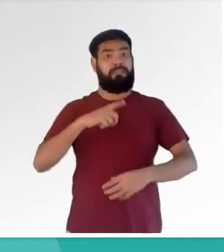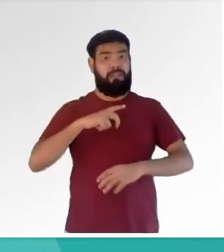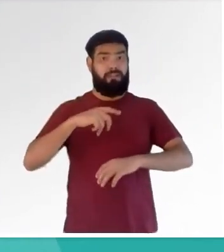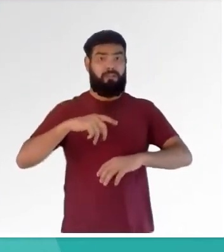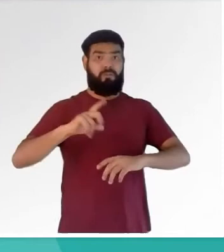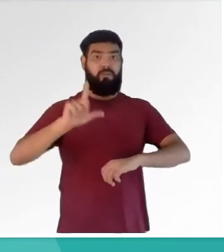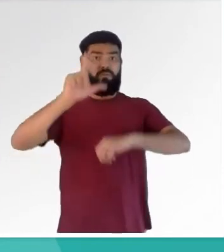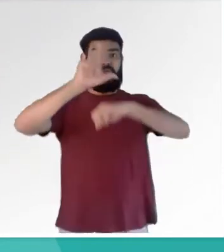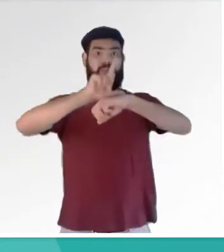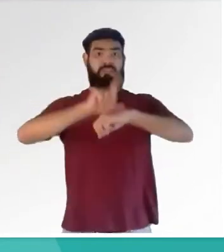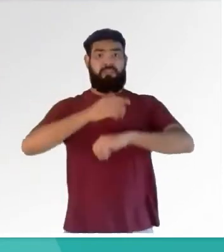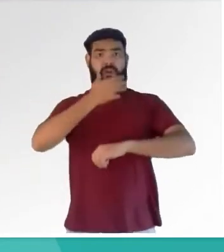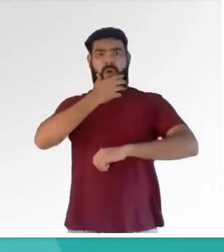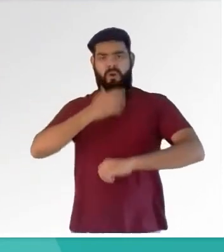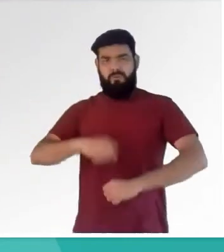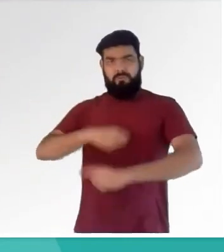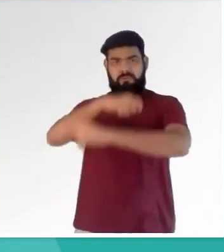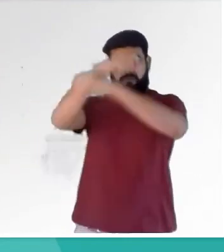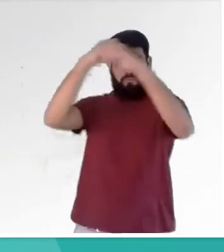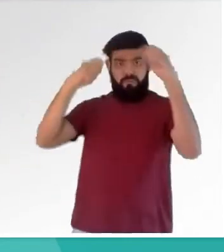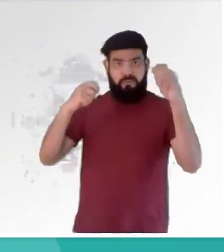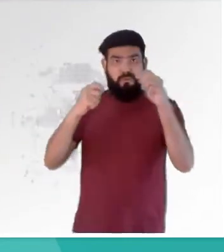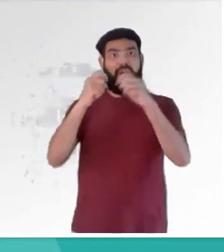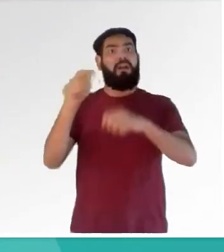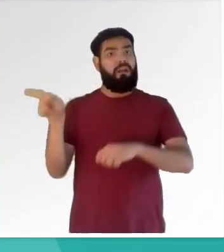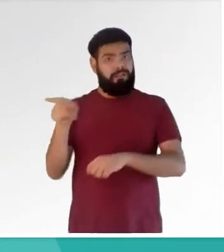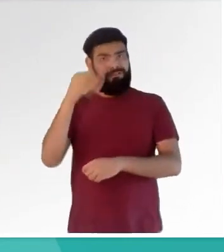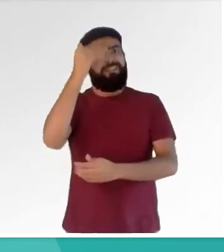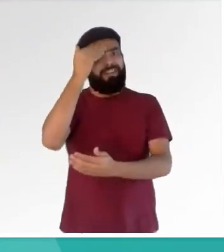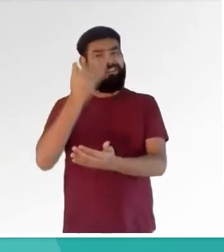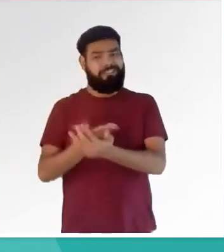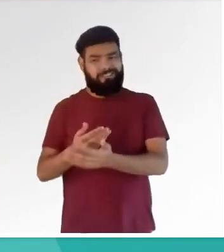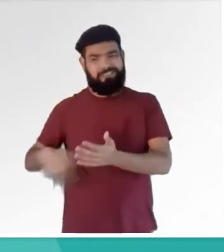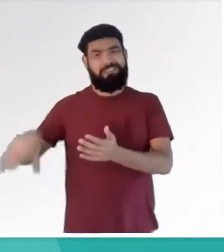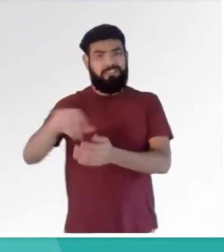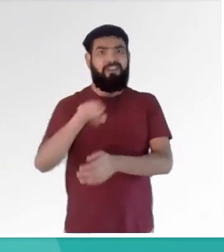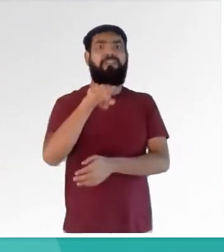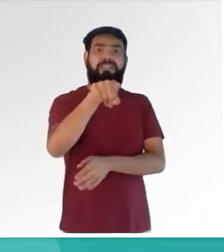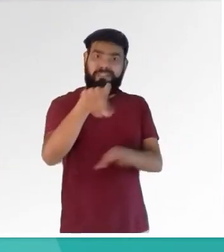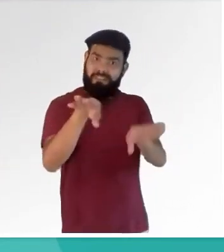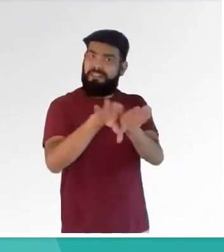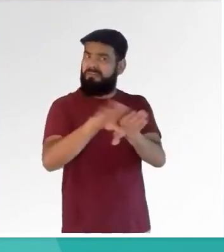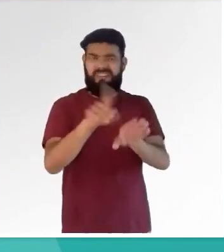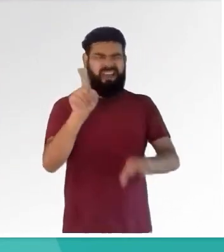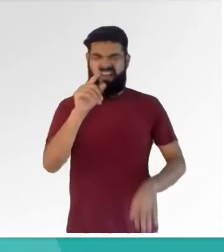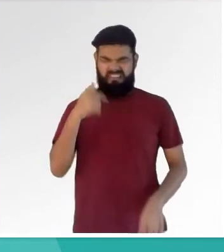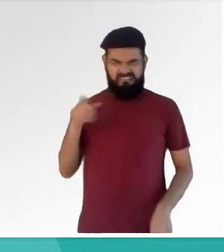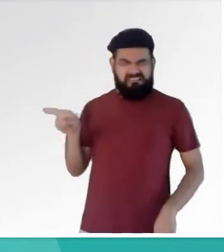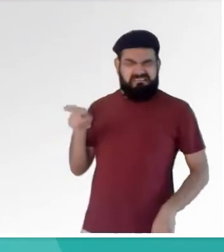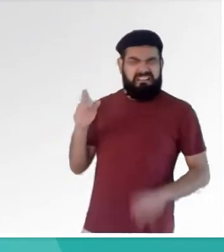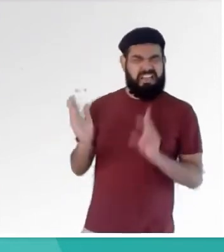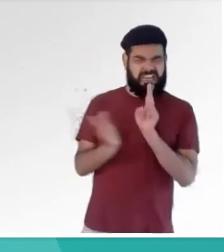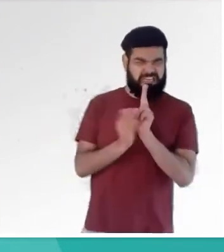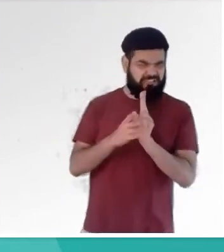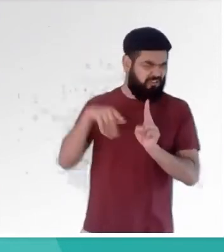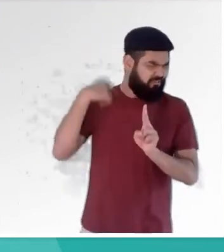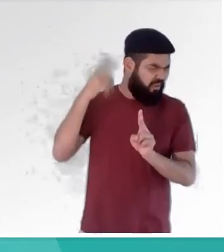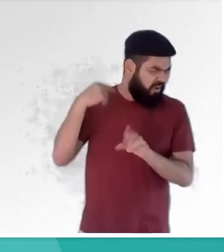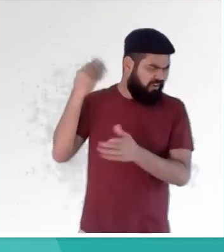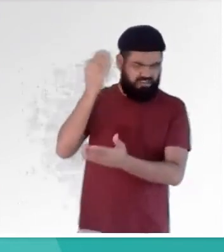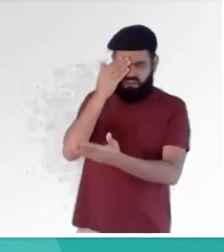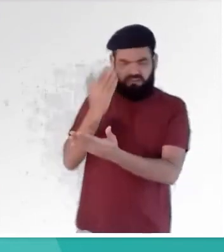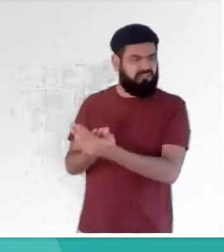ali. E eles acreditam. Você, muitas vezes, pode não acreditar, né, mas você acredita na sua